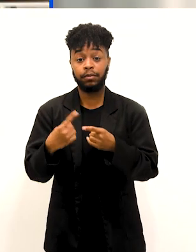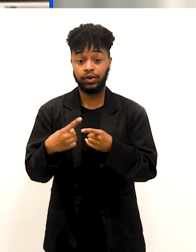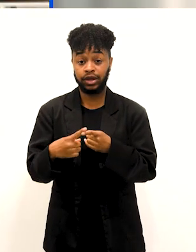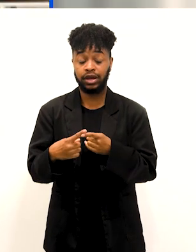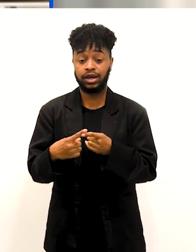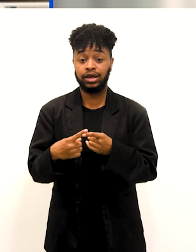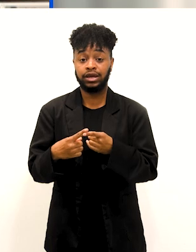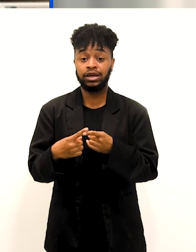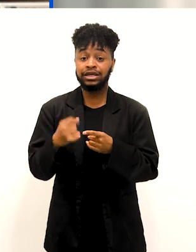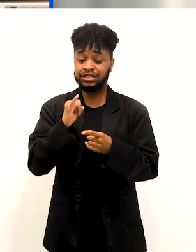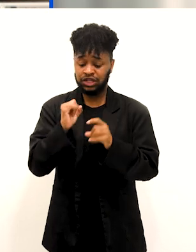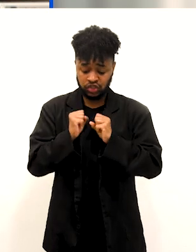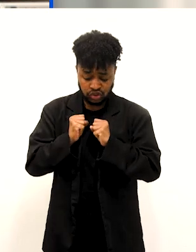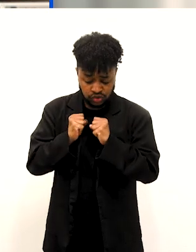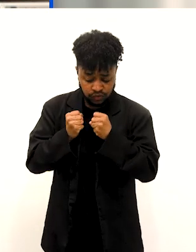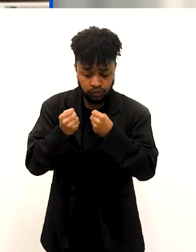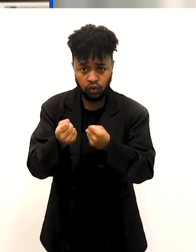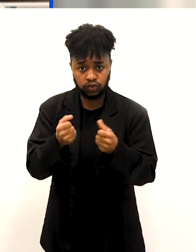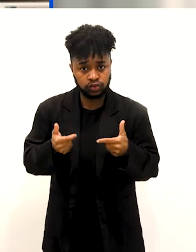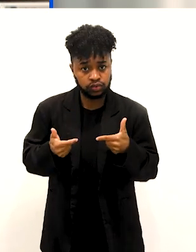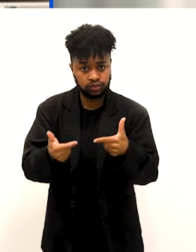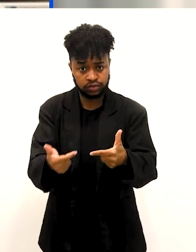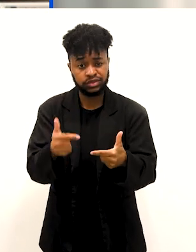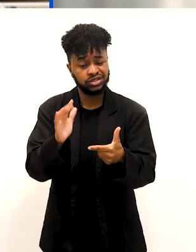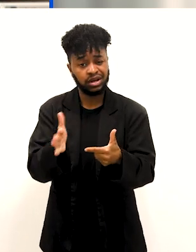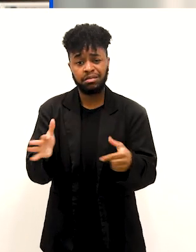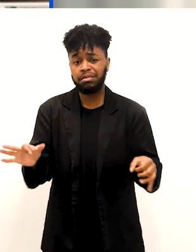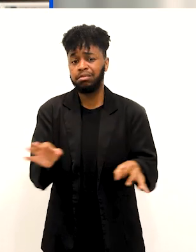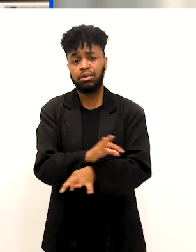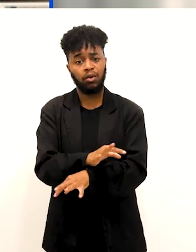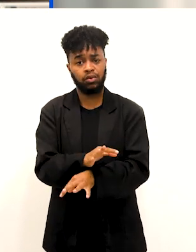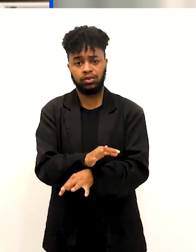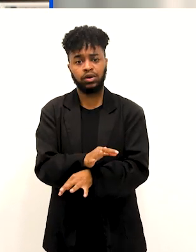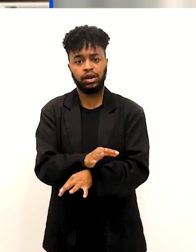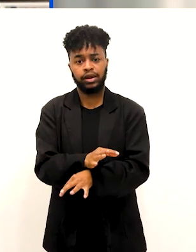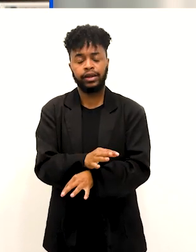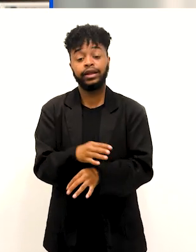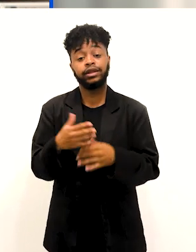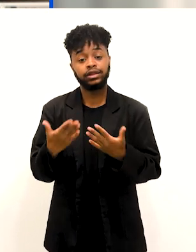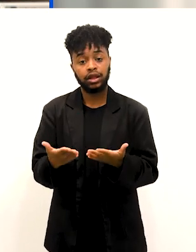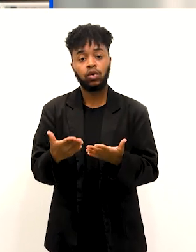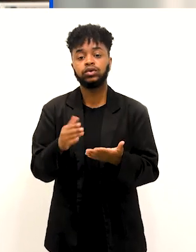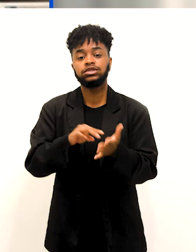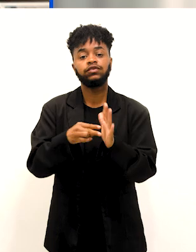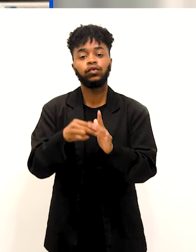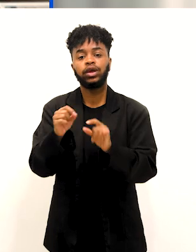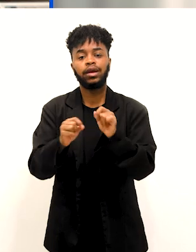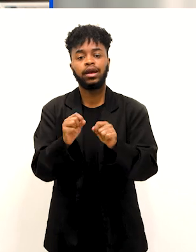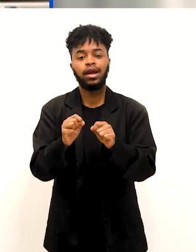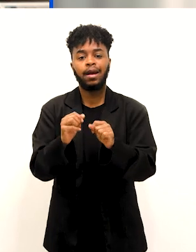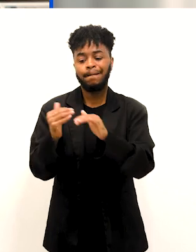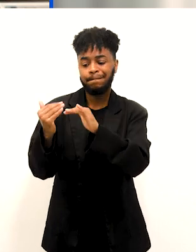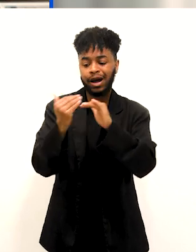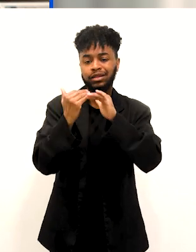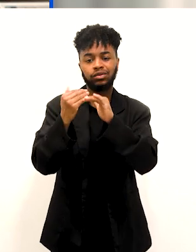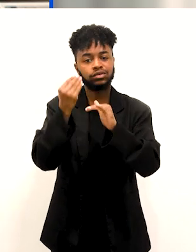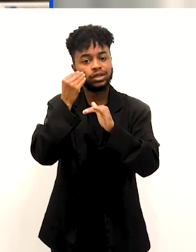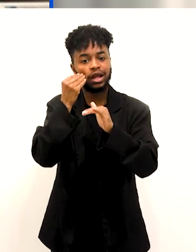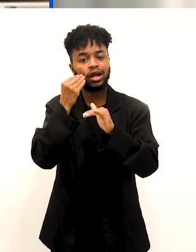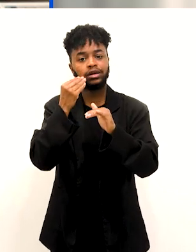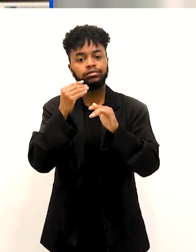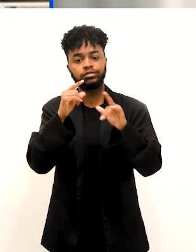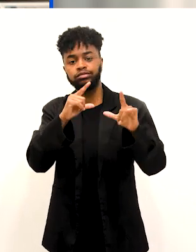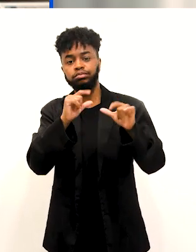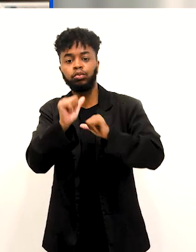que quanto mais tempo você dedicou a esse hábito, mais consolidado ele está. Então, o minimalismo começa em rompimento de padrões, em que a gente vai